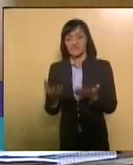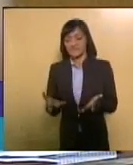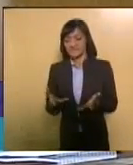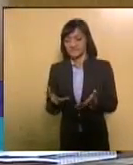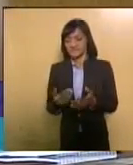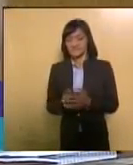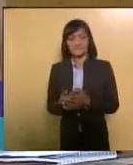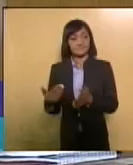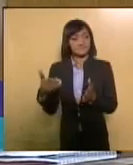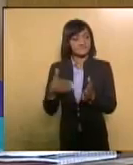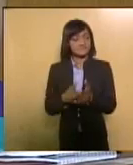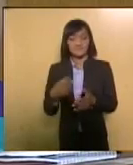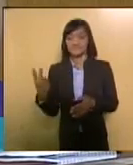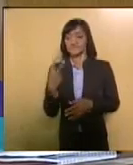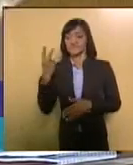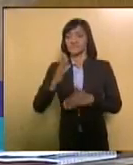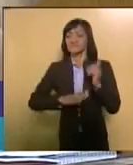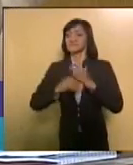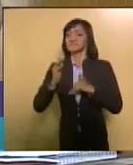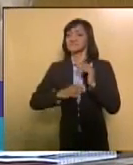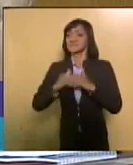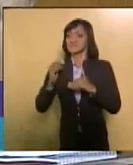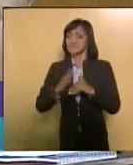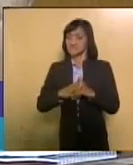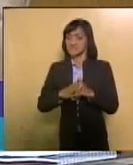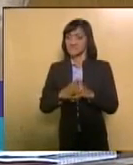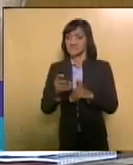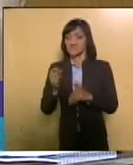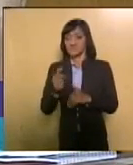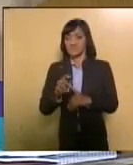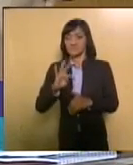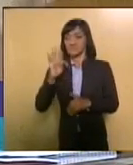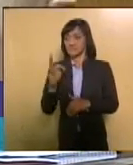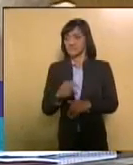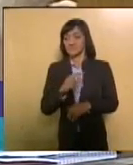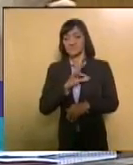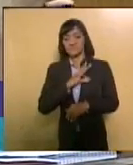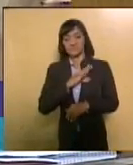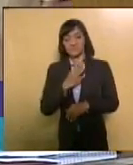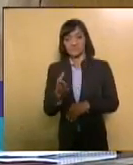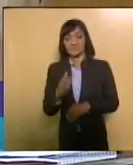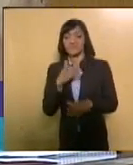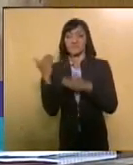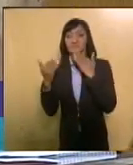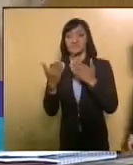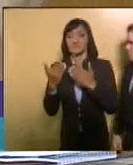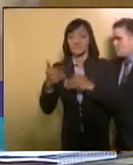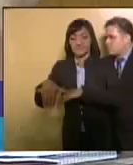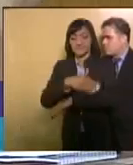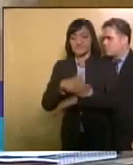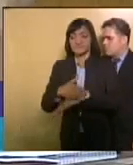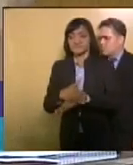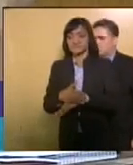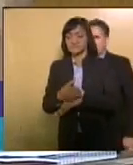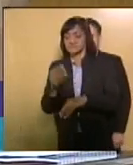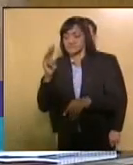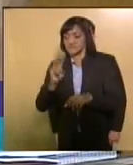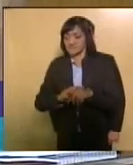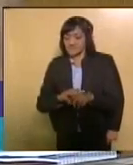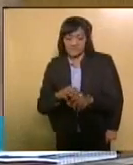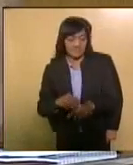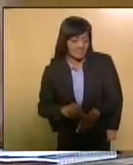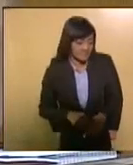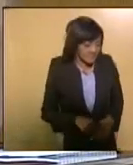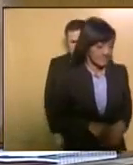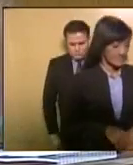final valorização profissional a maior parte desses policiais eles morrem fora de serviço três meses três vezes mais fora